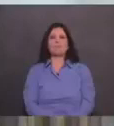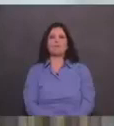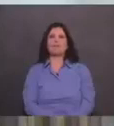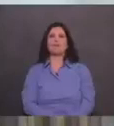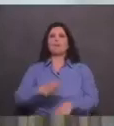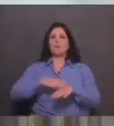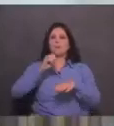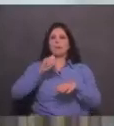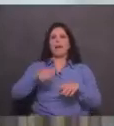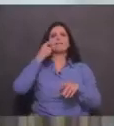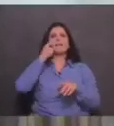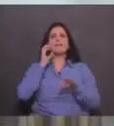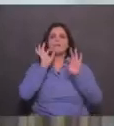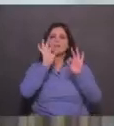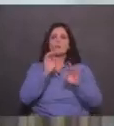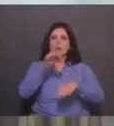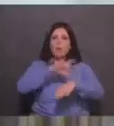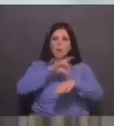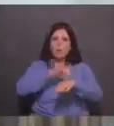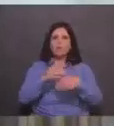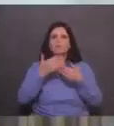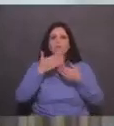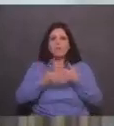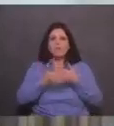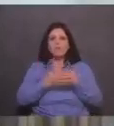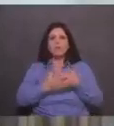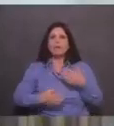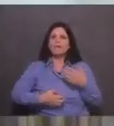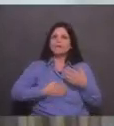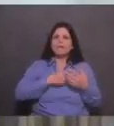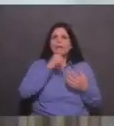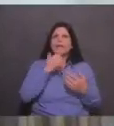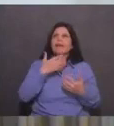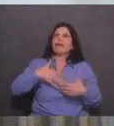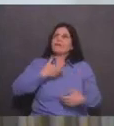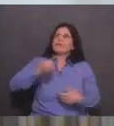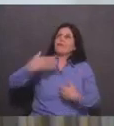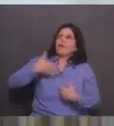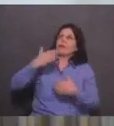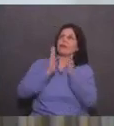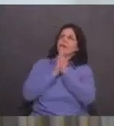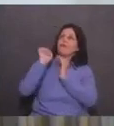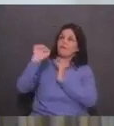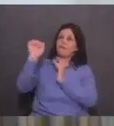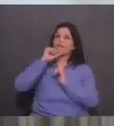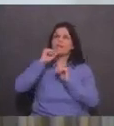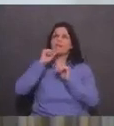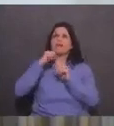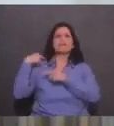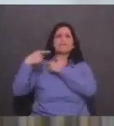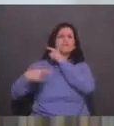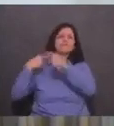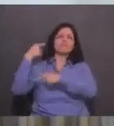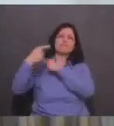Pour ceux qui soignent les malades et les aînés, pour qu'ils sentent l'infinie miséricorde de Dieu qui s'étend à tous